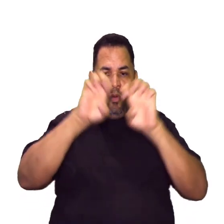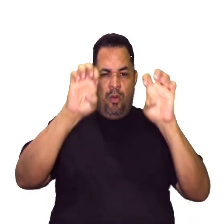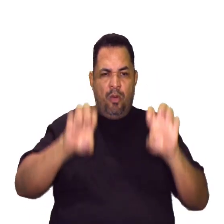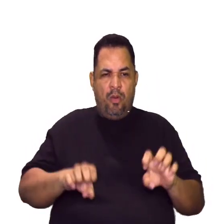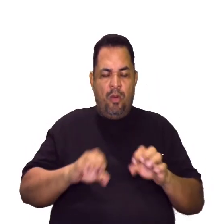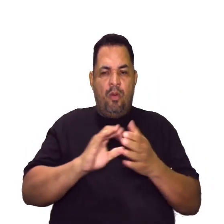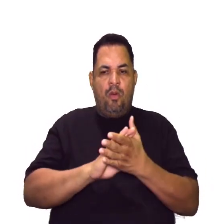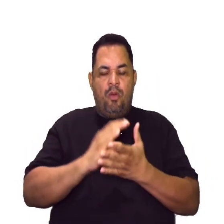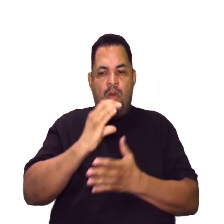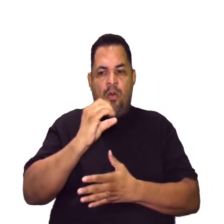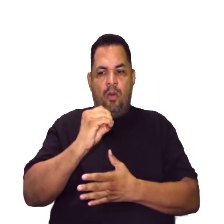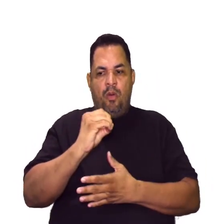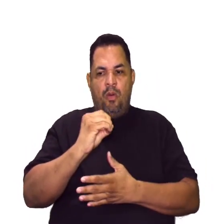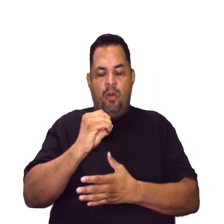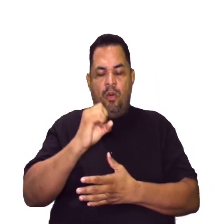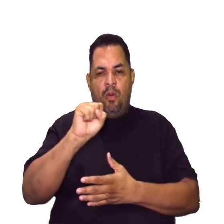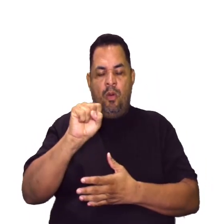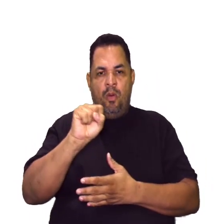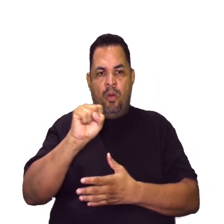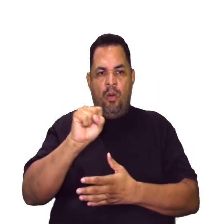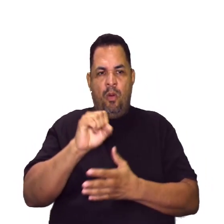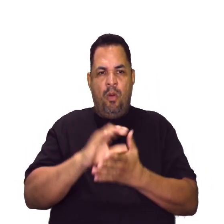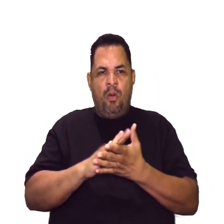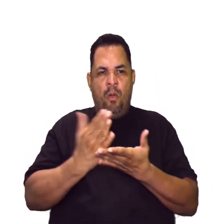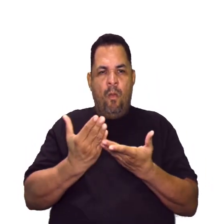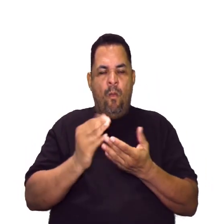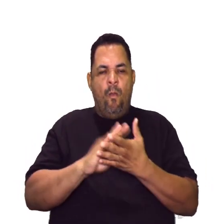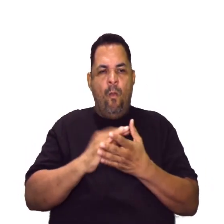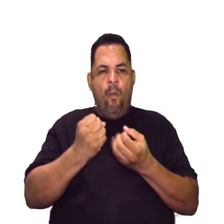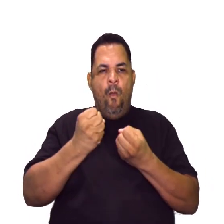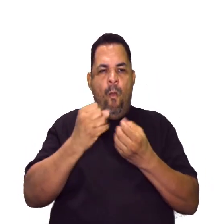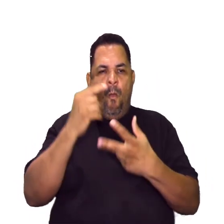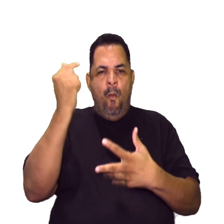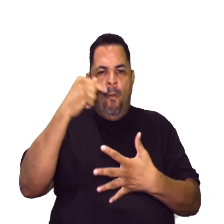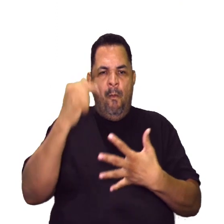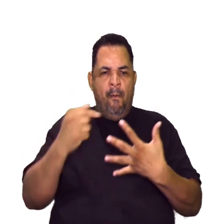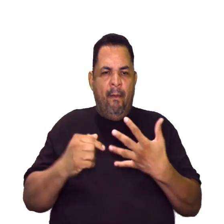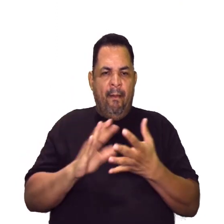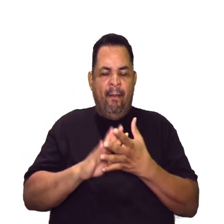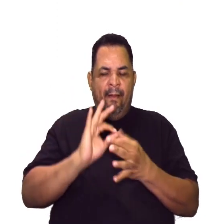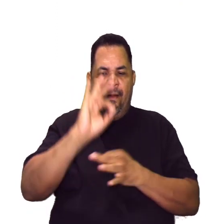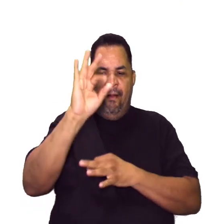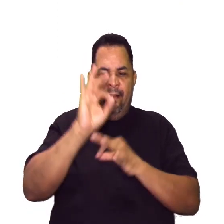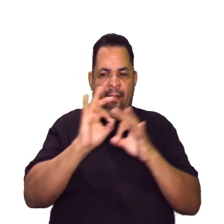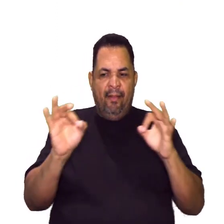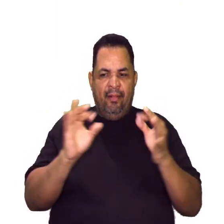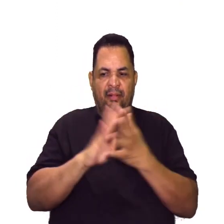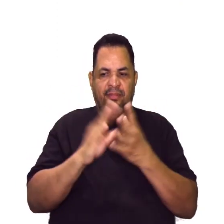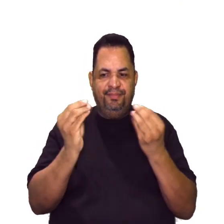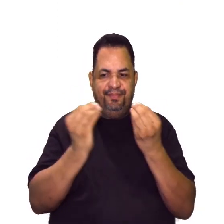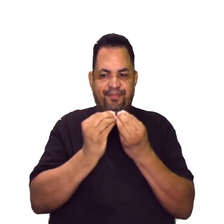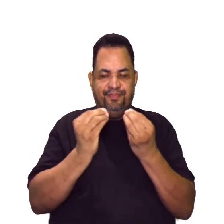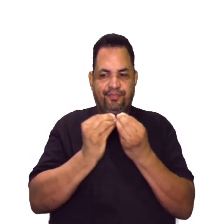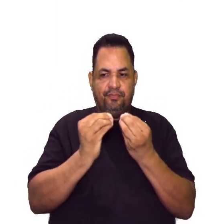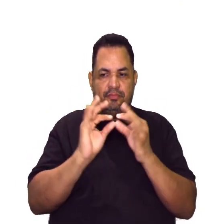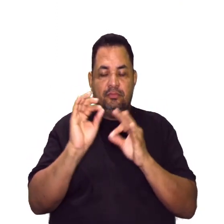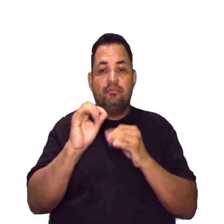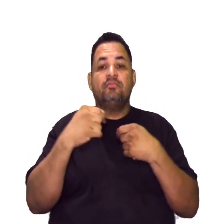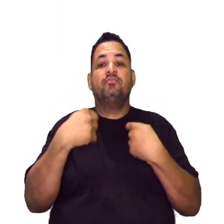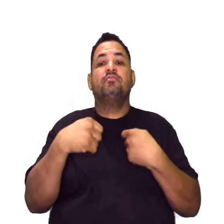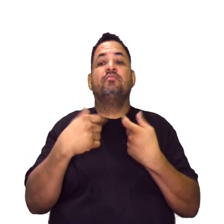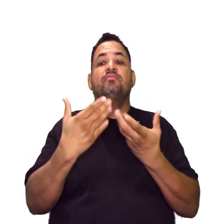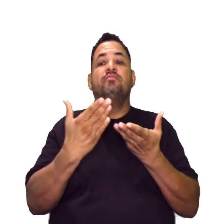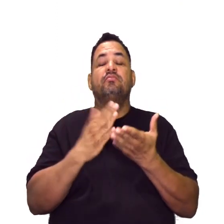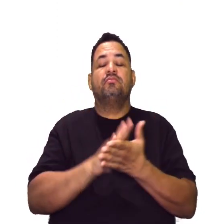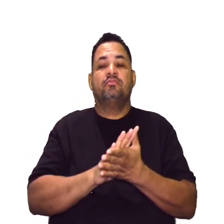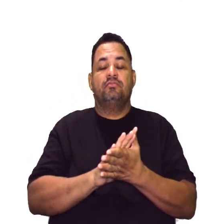estrutura octaédrica. Para determinar a geometria de uma molécula, agora você pode me perguntar o que é necessário,